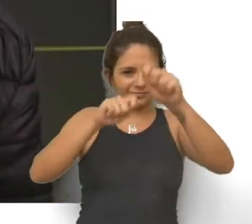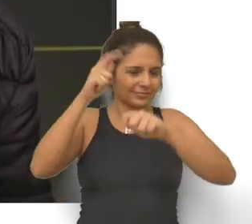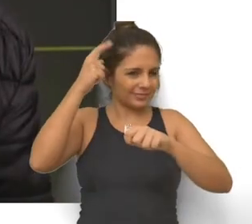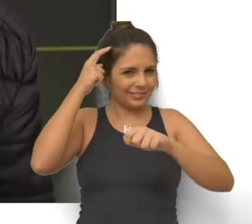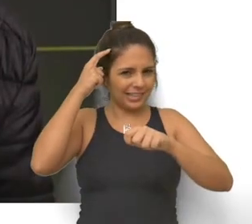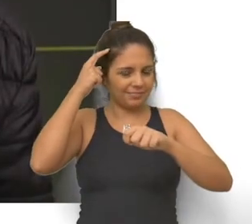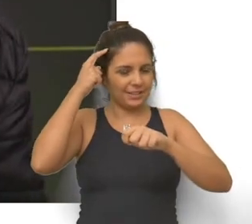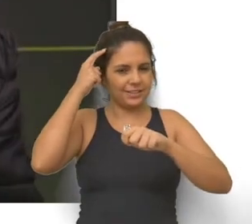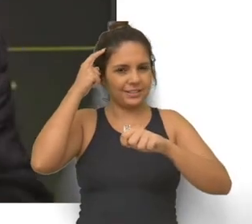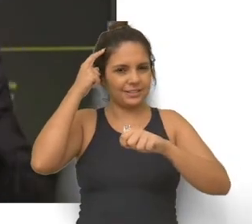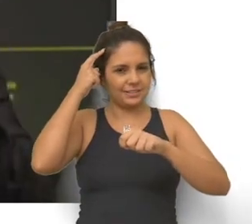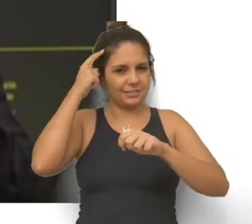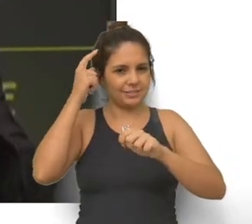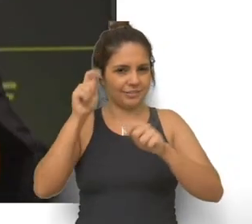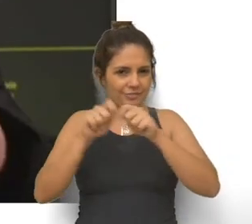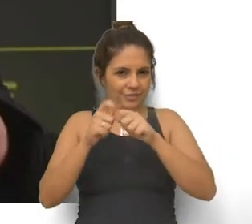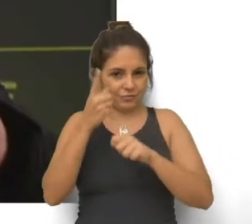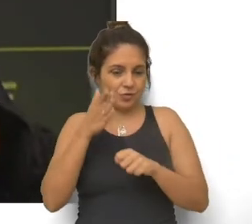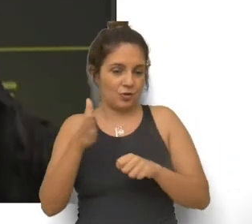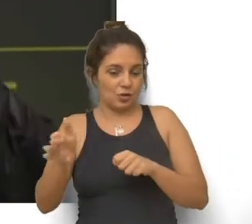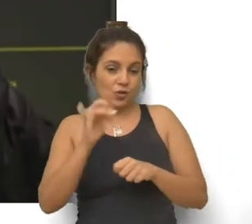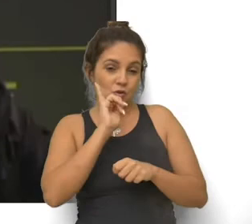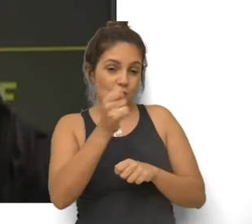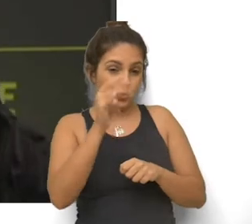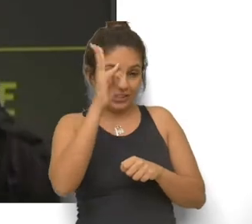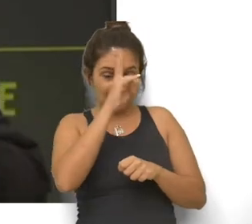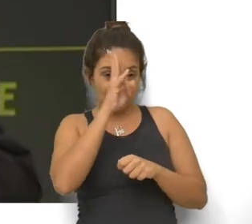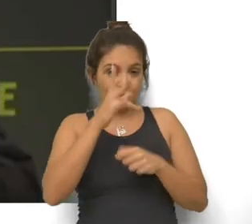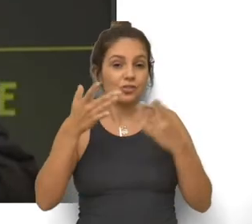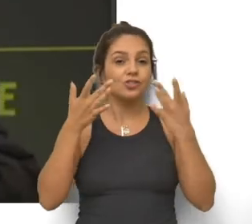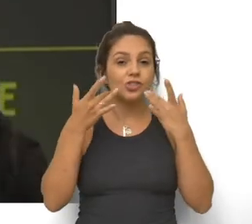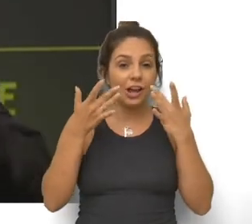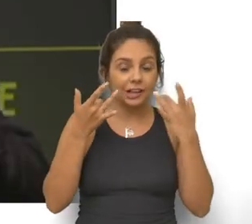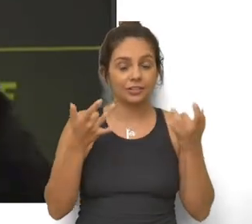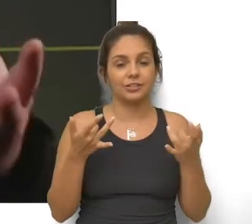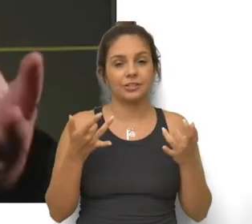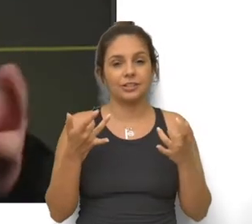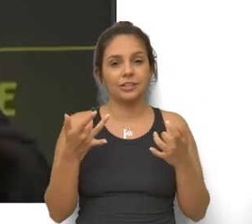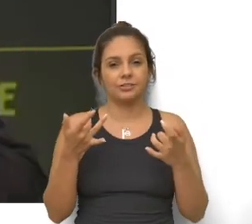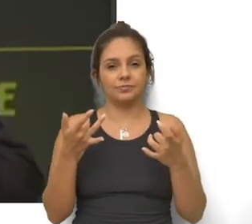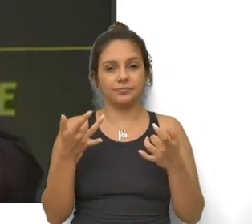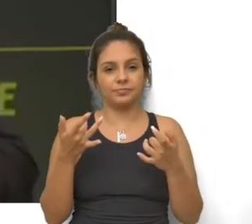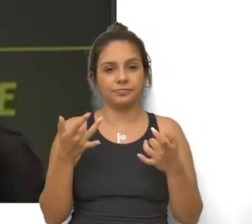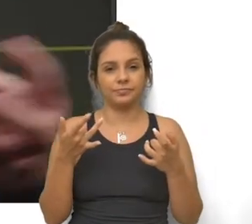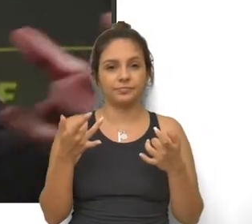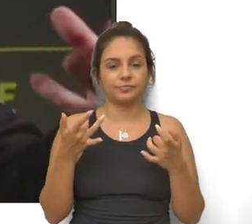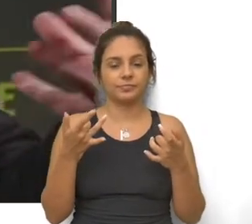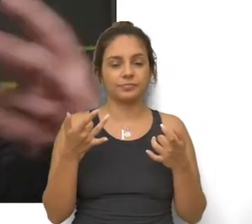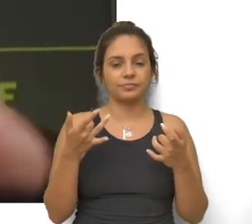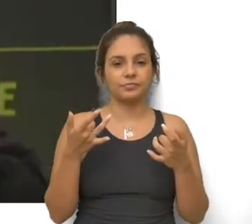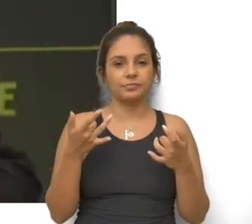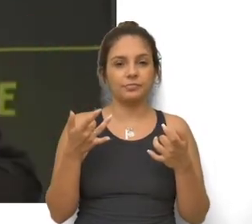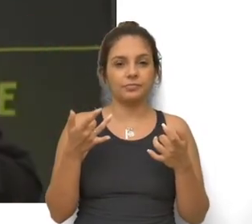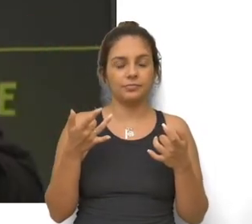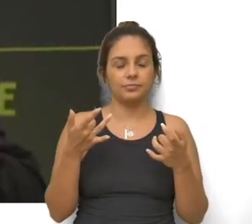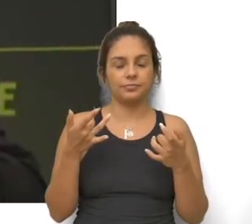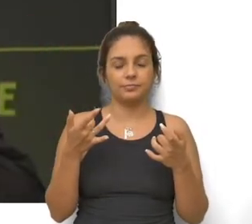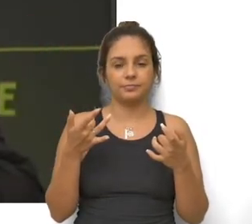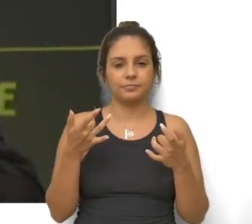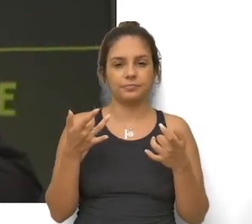Marta entre fazer uma narrativa teatral, a qual, como você próprio disse, tem os